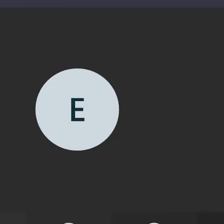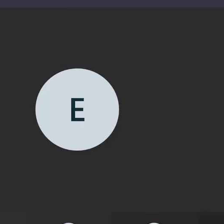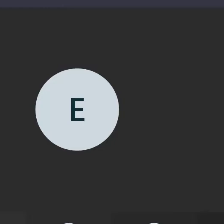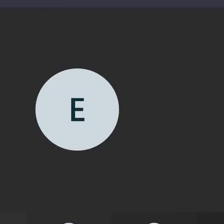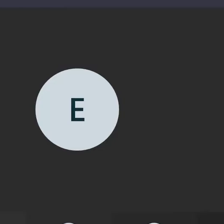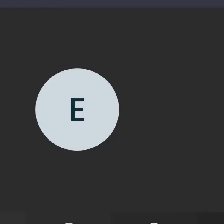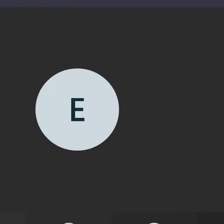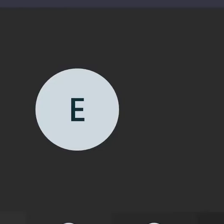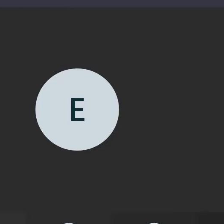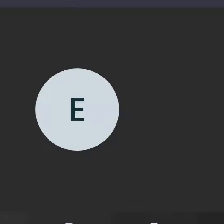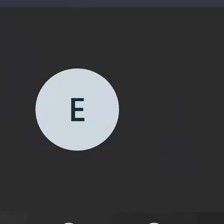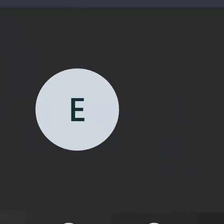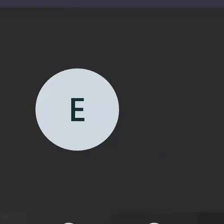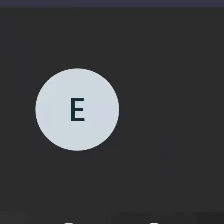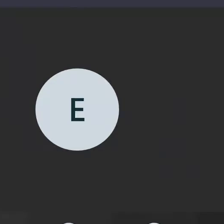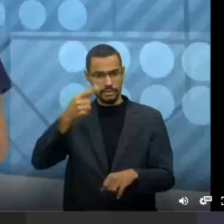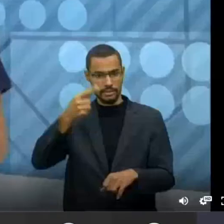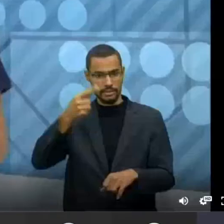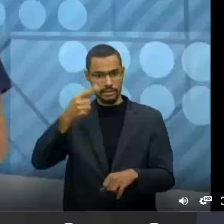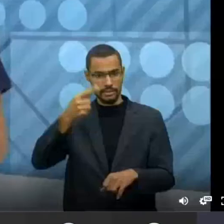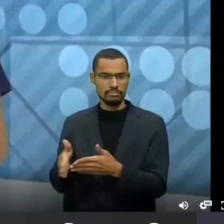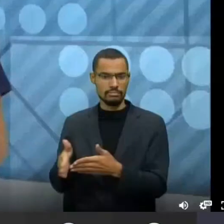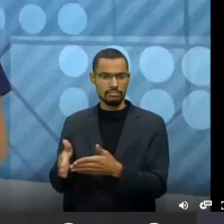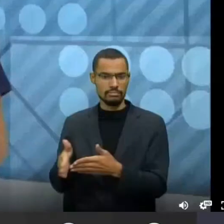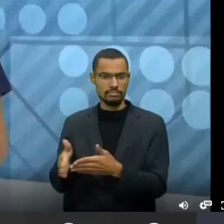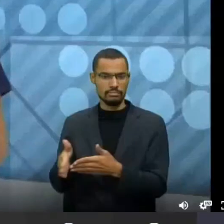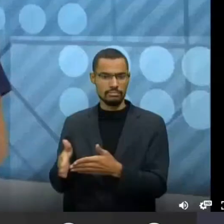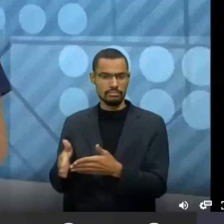nessa lâmina de língua aqui já está com